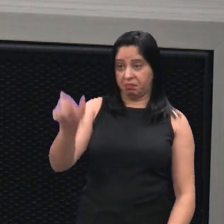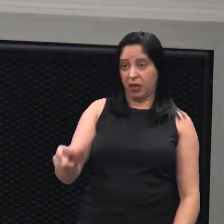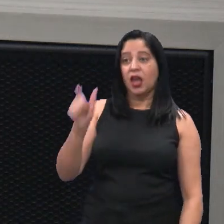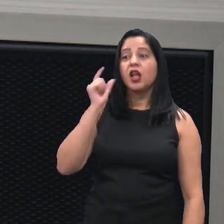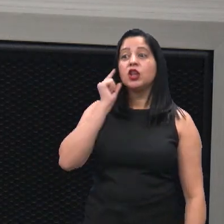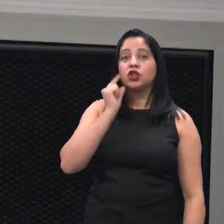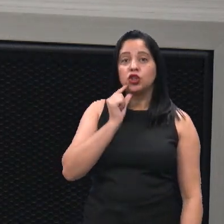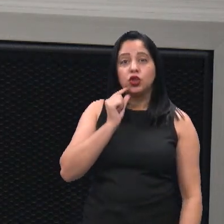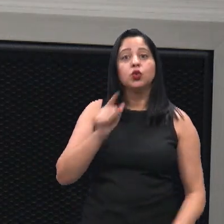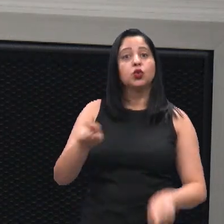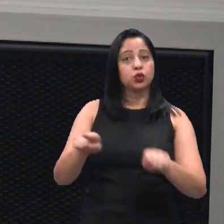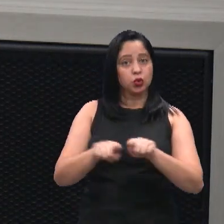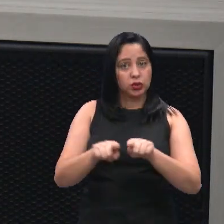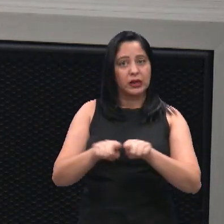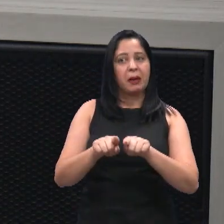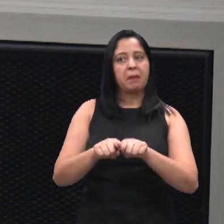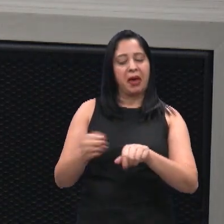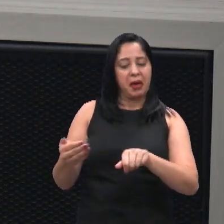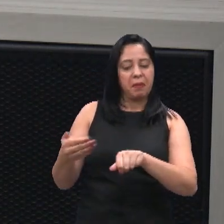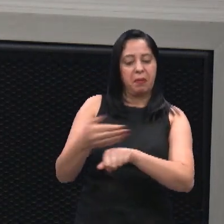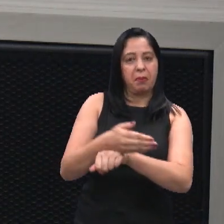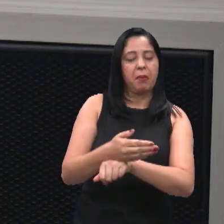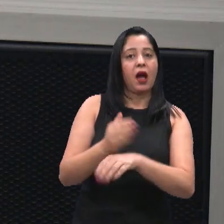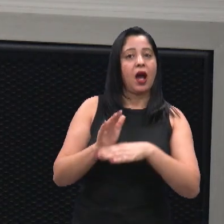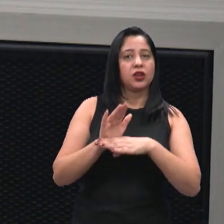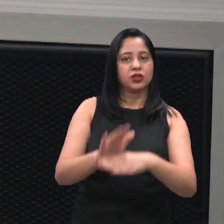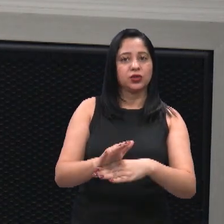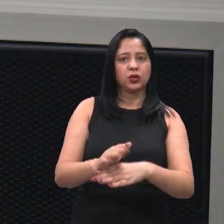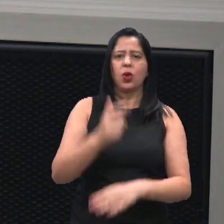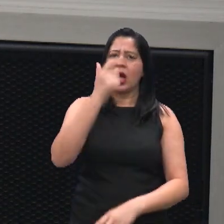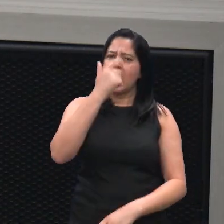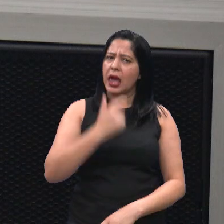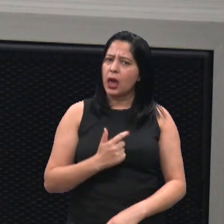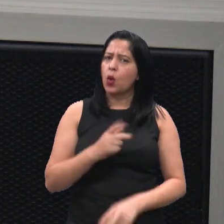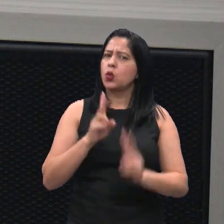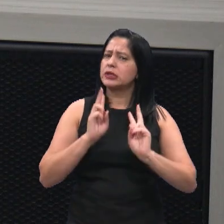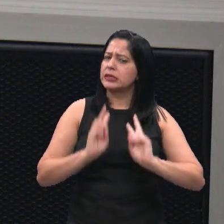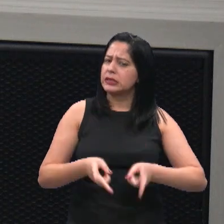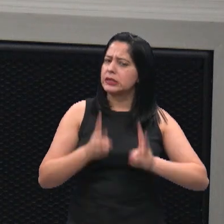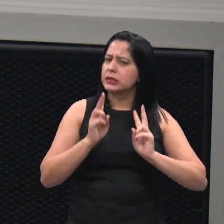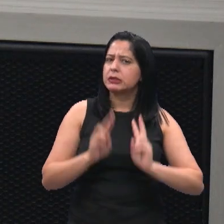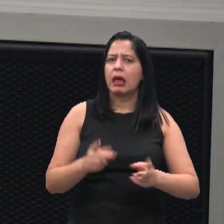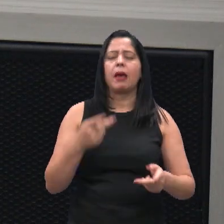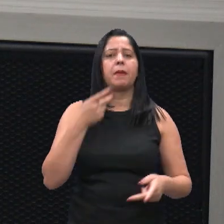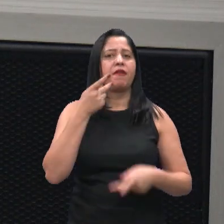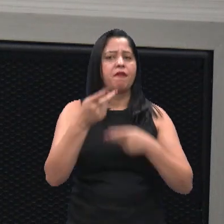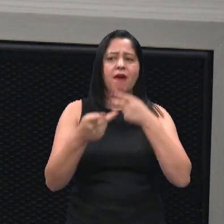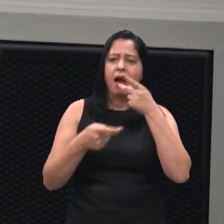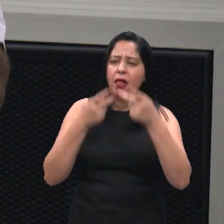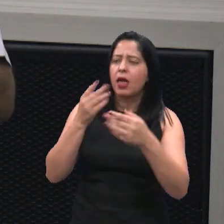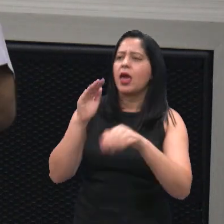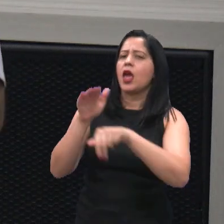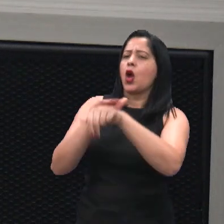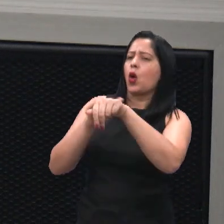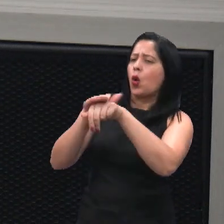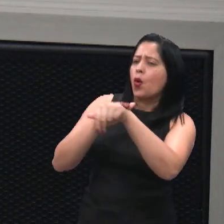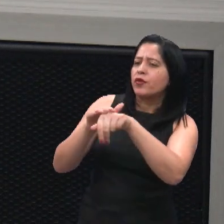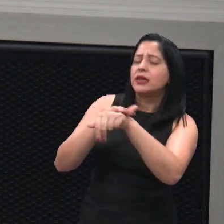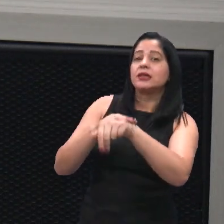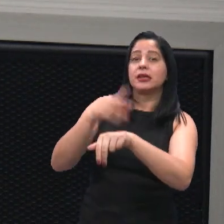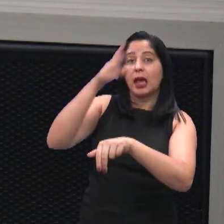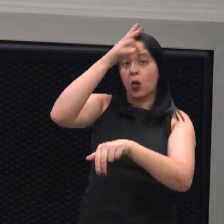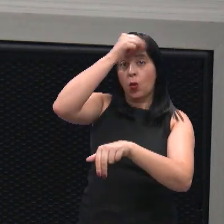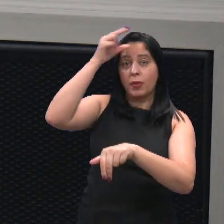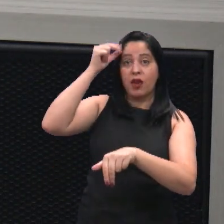teve a sua participação, a sua conversa. Eu, por diversas vezes, falei com o prefeito, ainda Felício, não